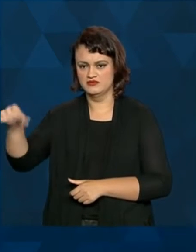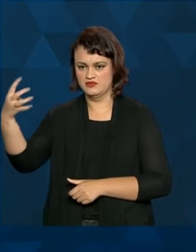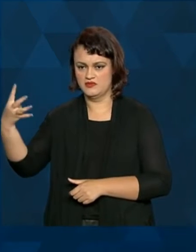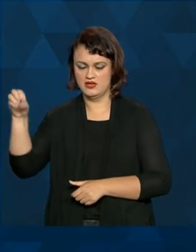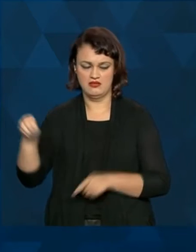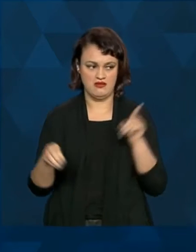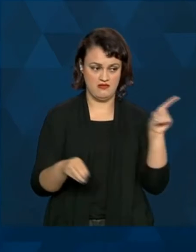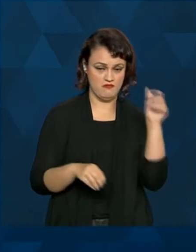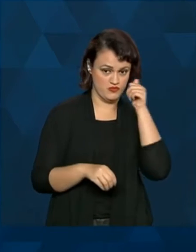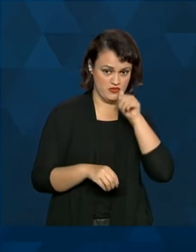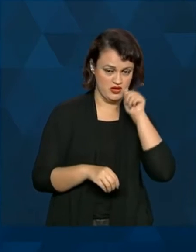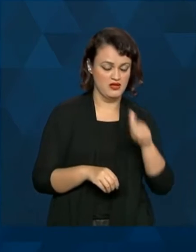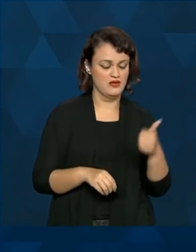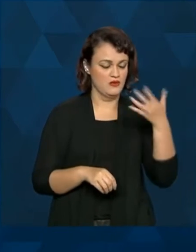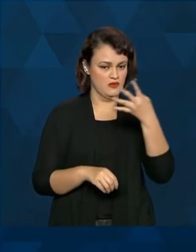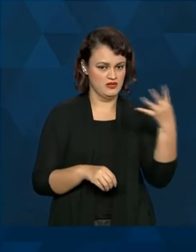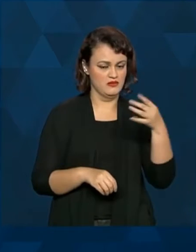60.940 e o feminino de